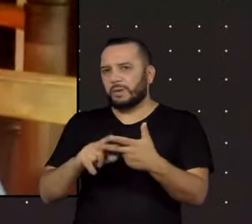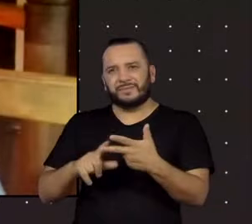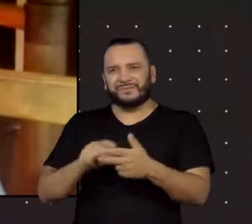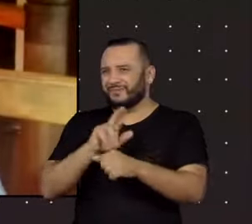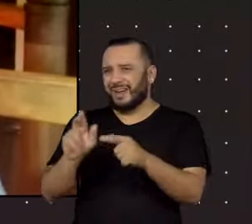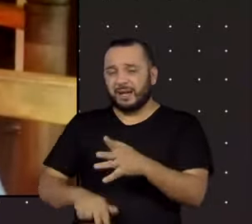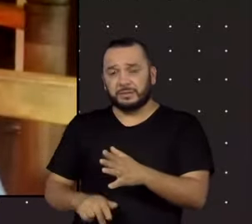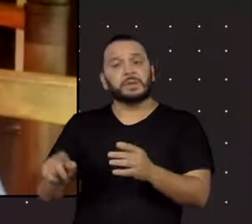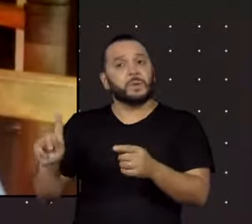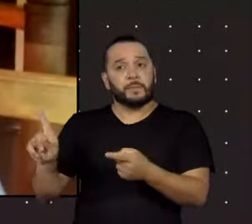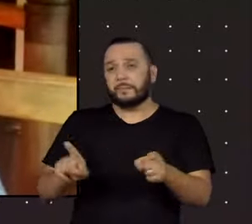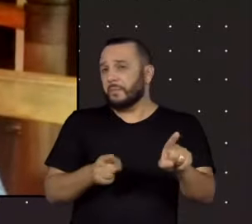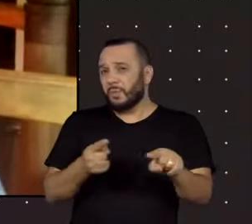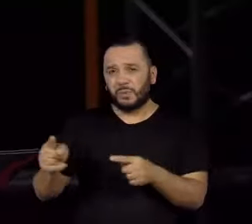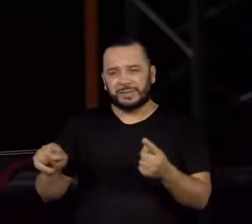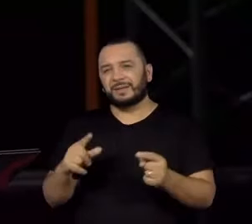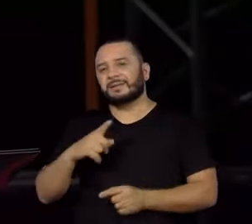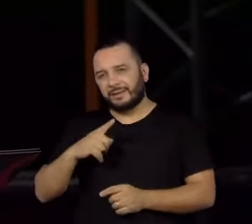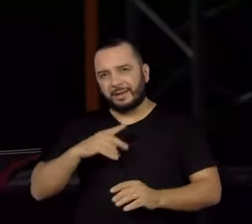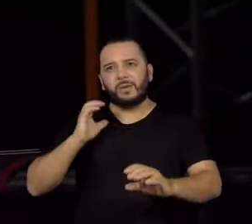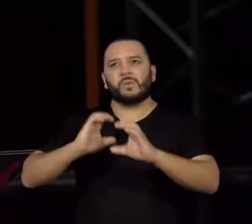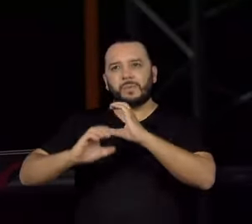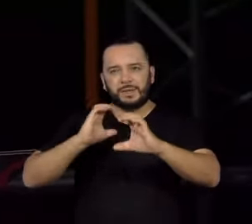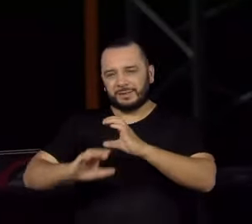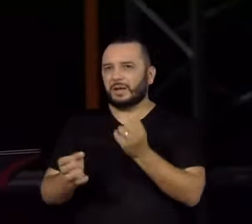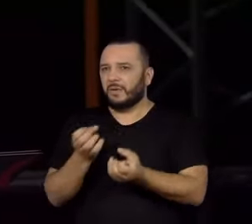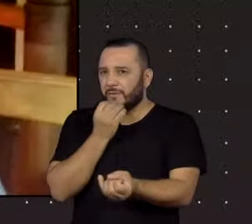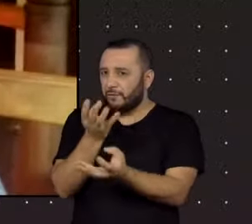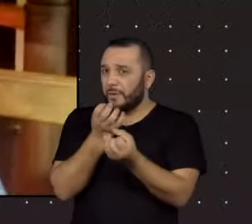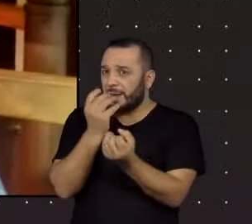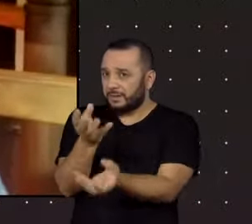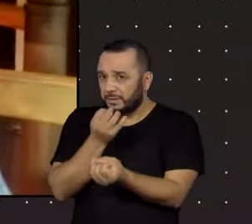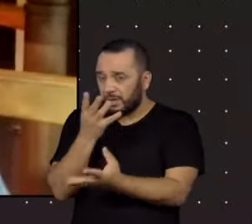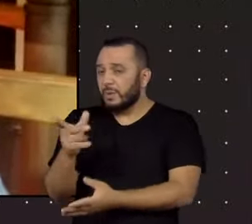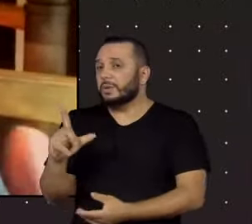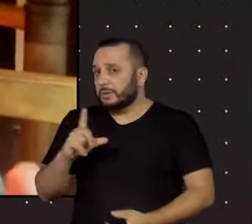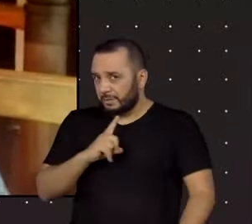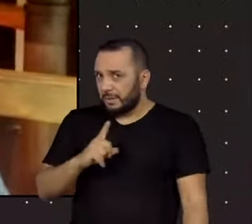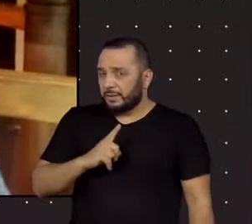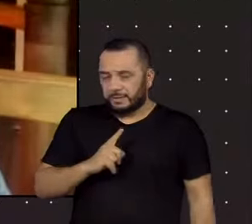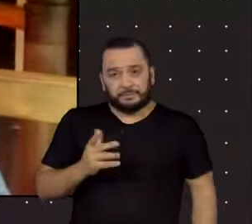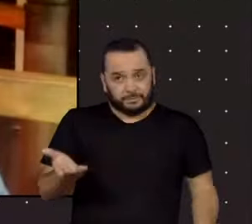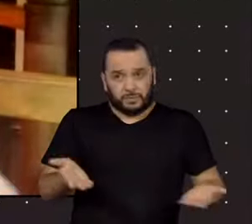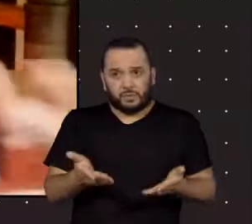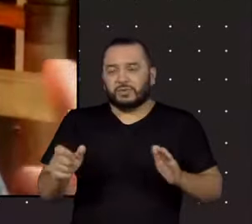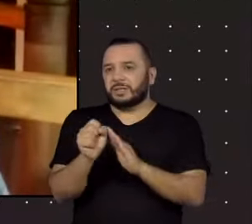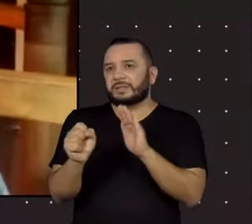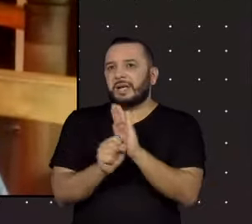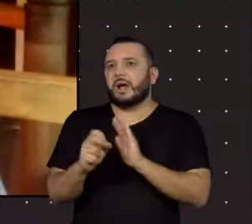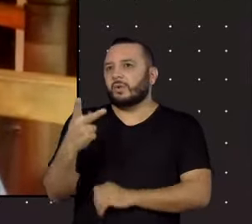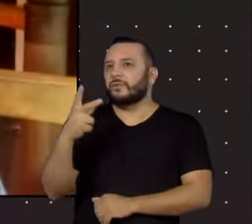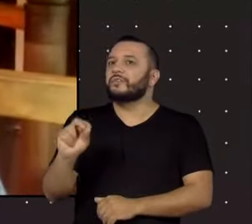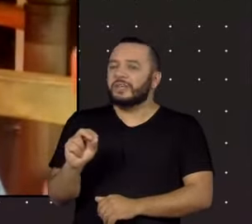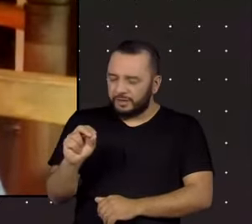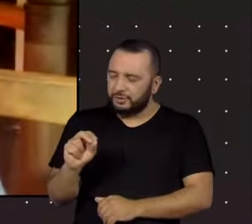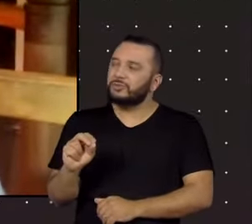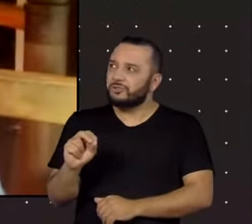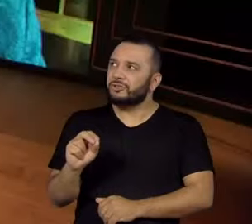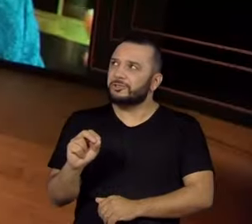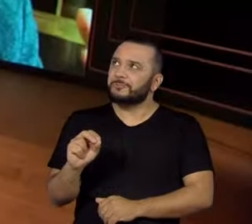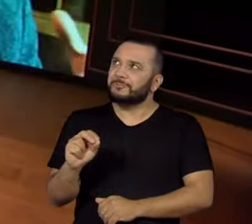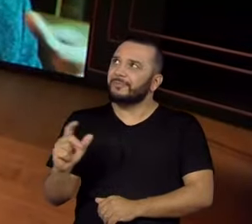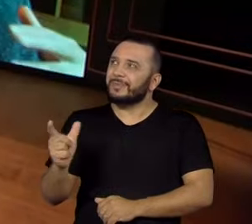capacidade comunicativa, né, informativa, que, felizmente, com o século XX, que explodiu todos os parâmetros musicais,